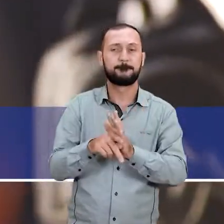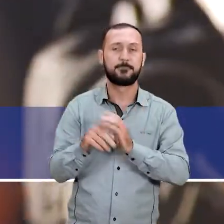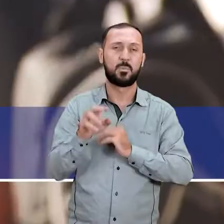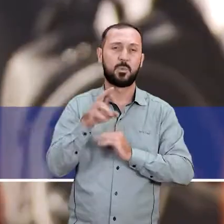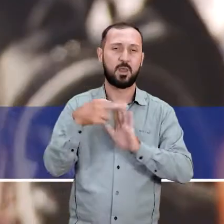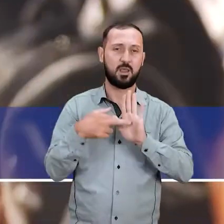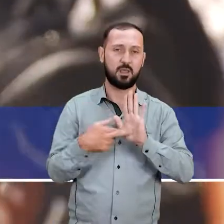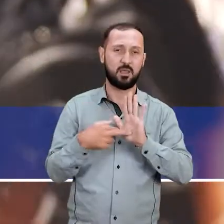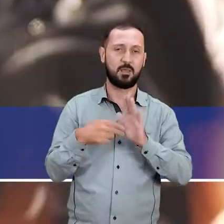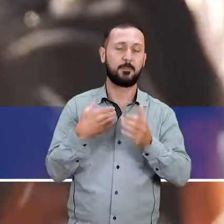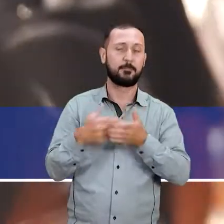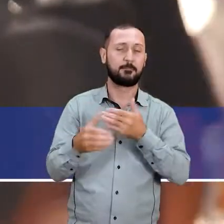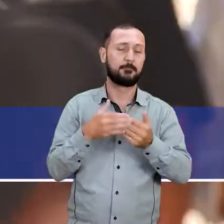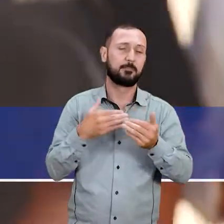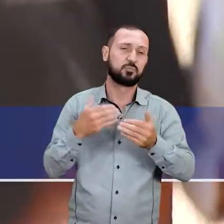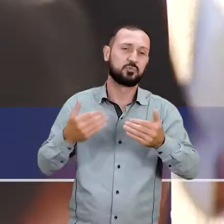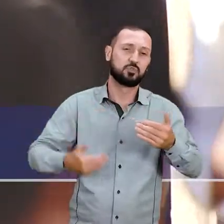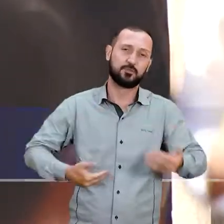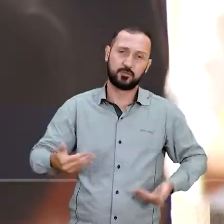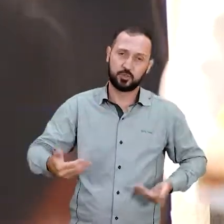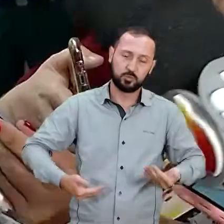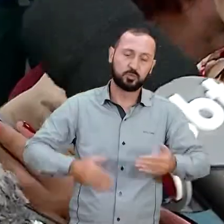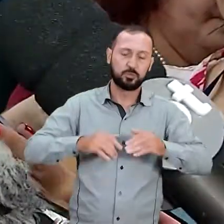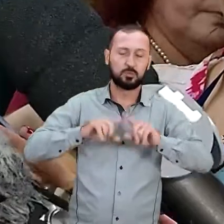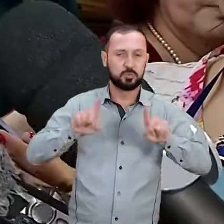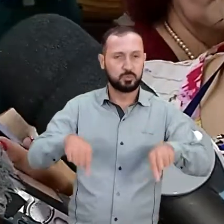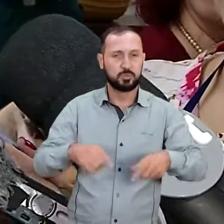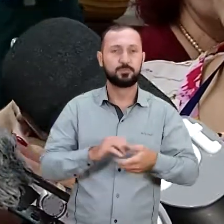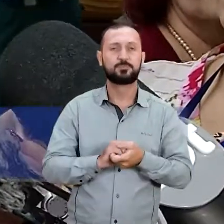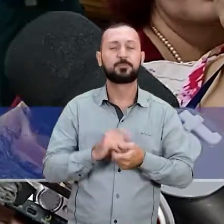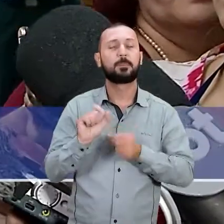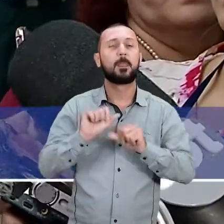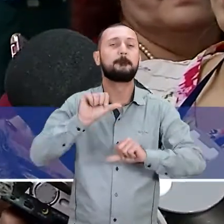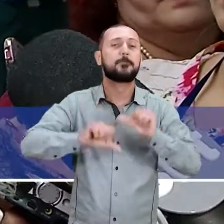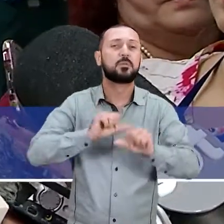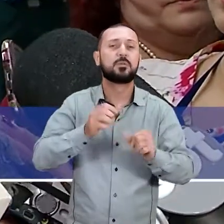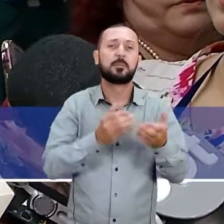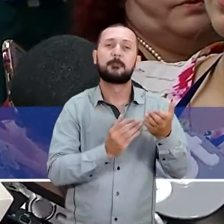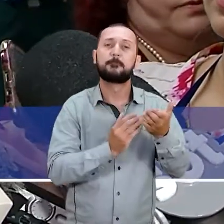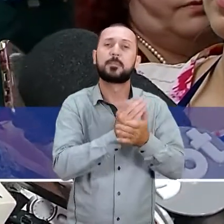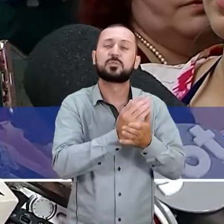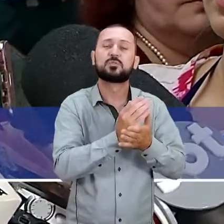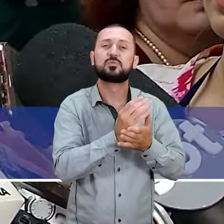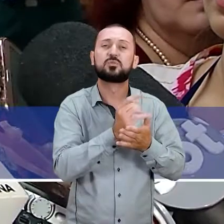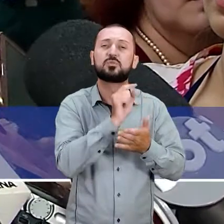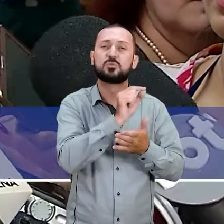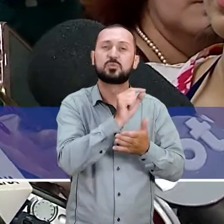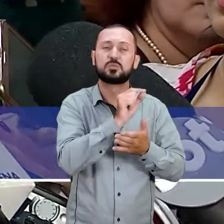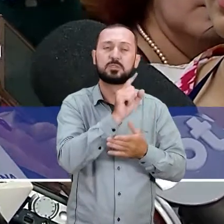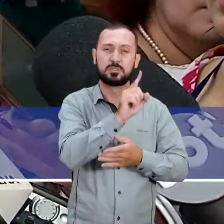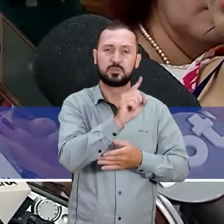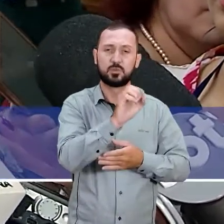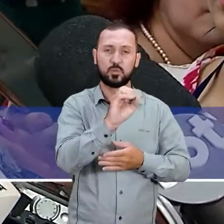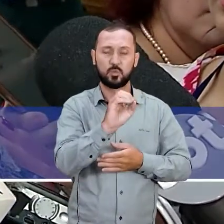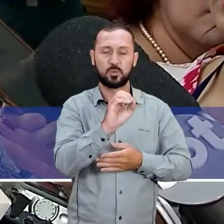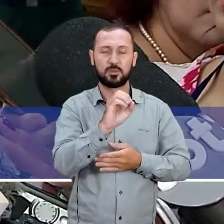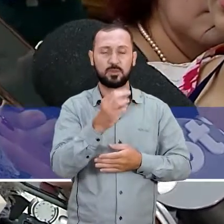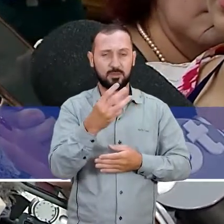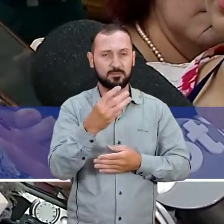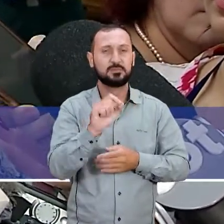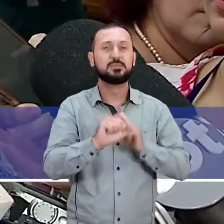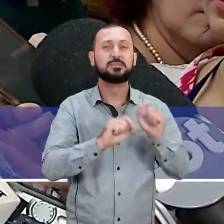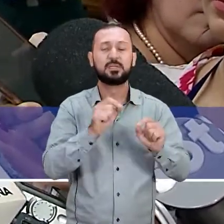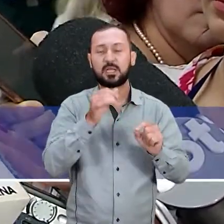Previdência Social para os servidores públicos civis da União. As principais mudanças são aquelas que foram aprovadas na emenda